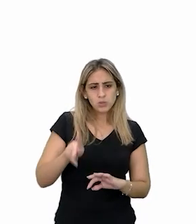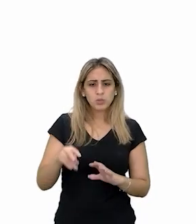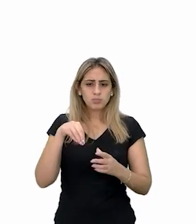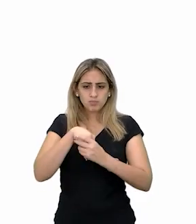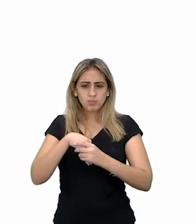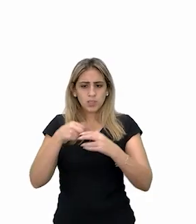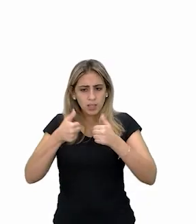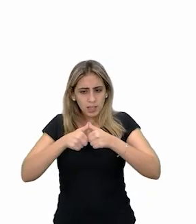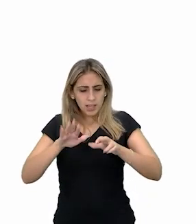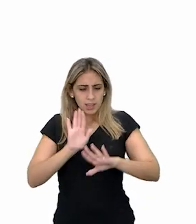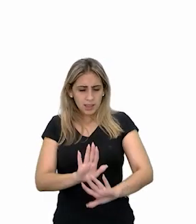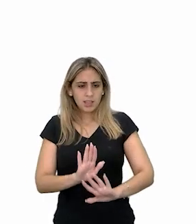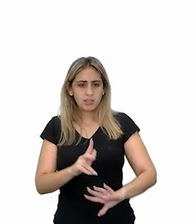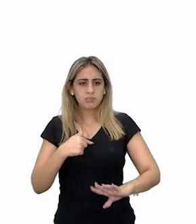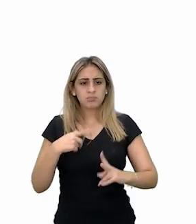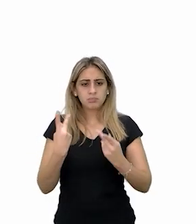ali